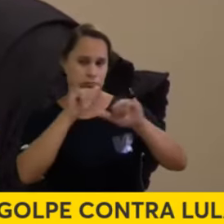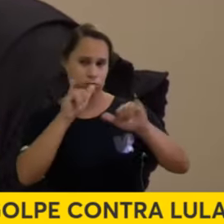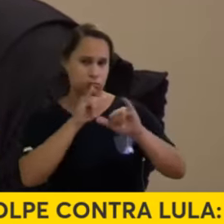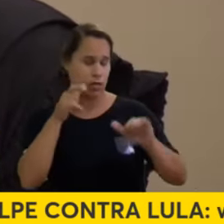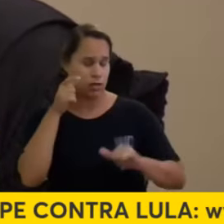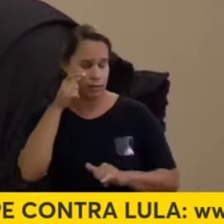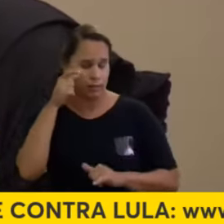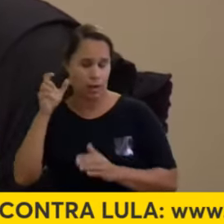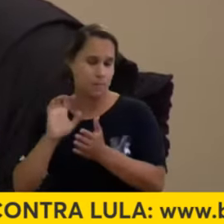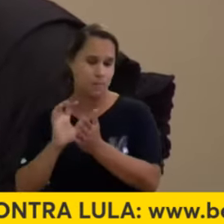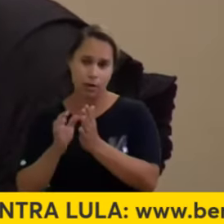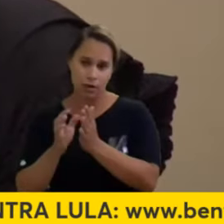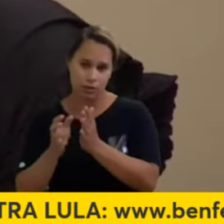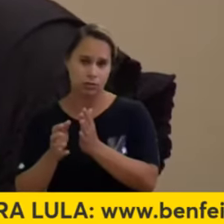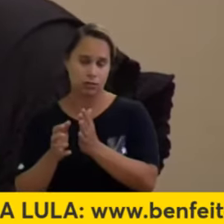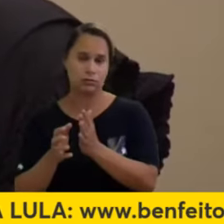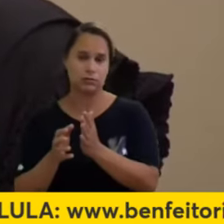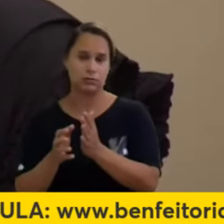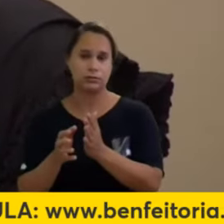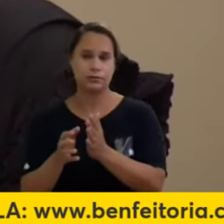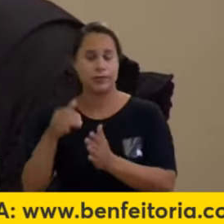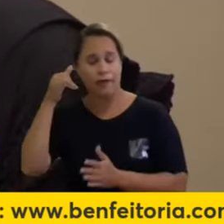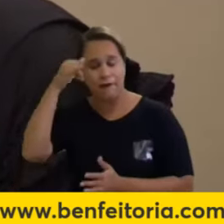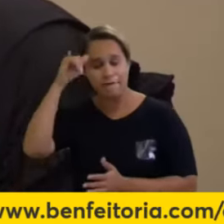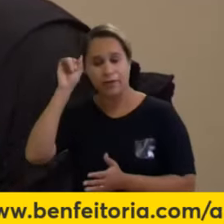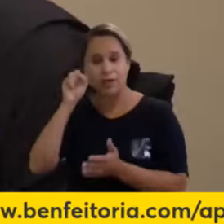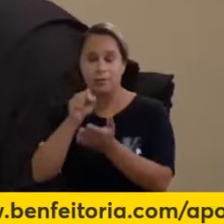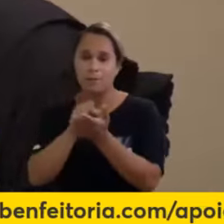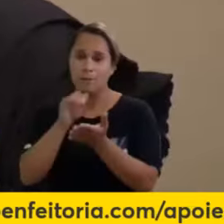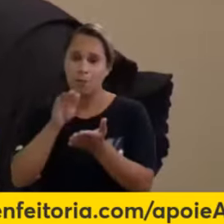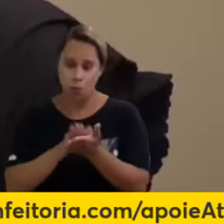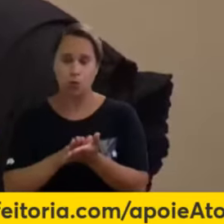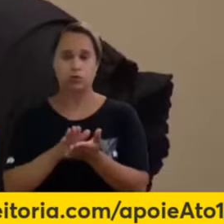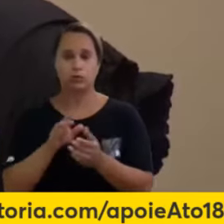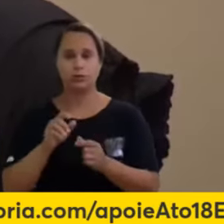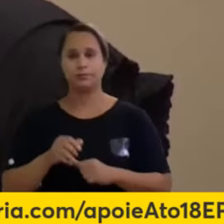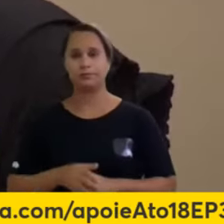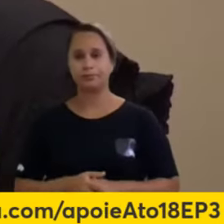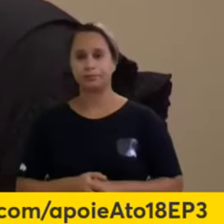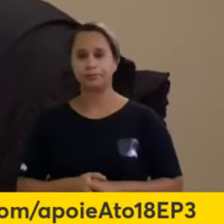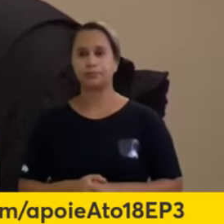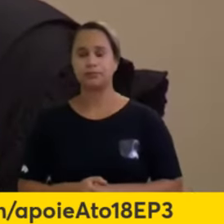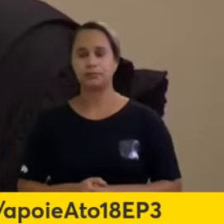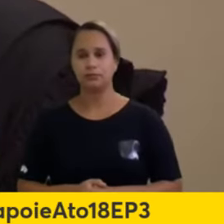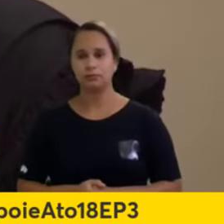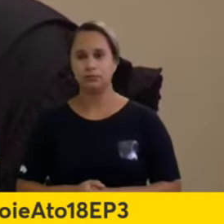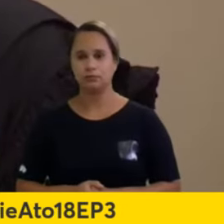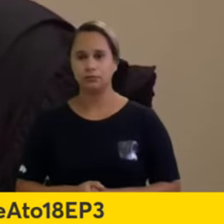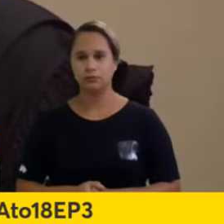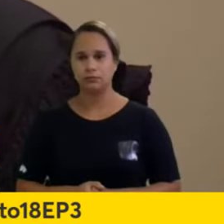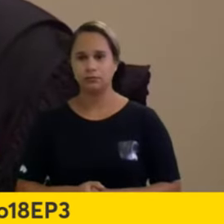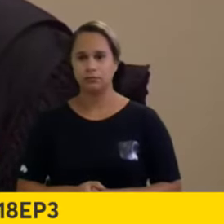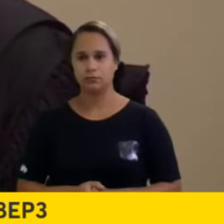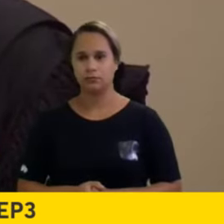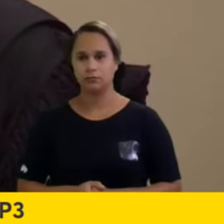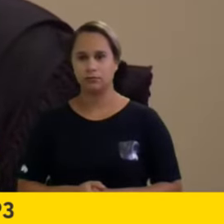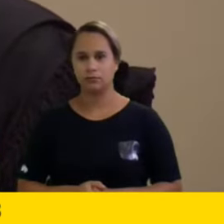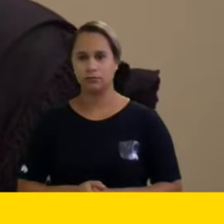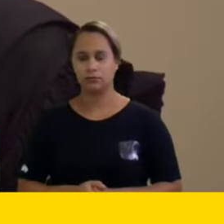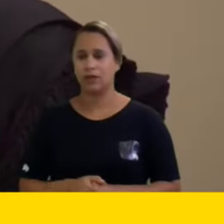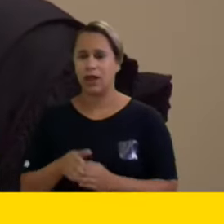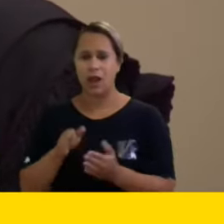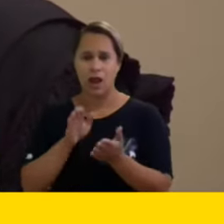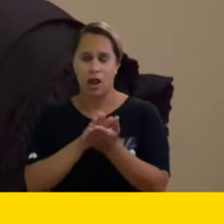até para evitarem-se multas e consequências diretas em desvio de propaganda partidária assim essa despesa não entra